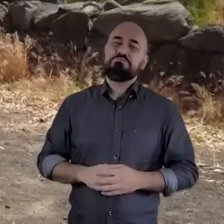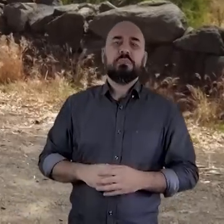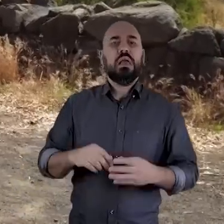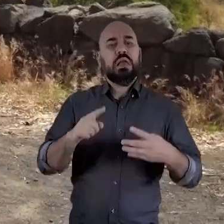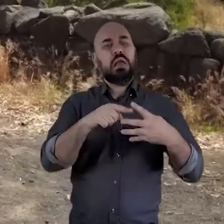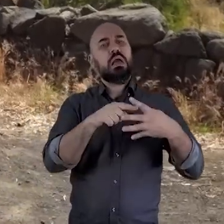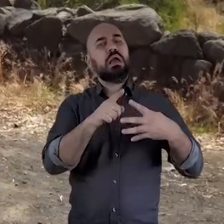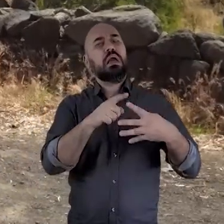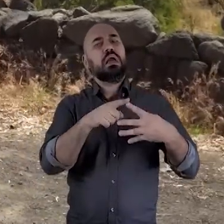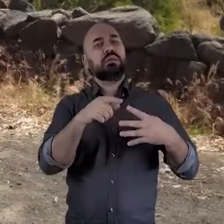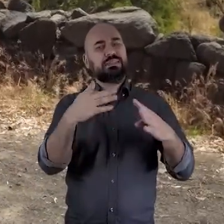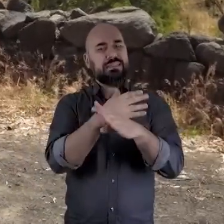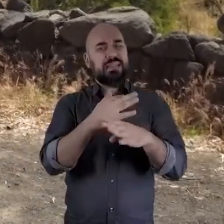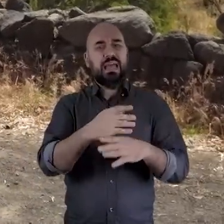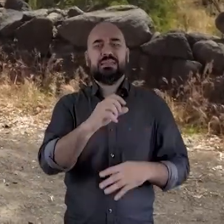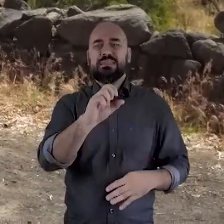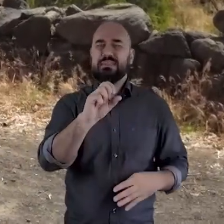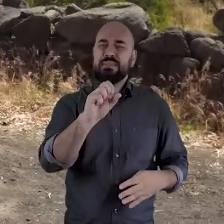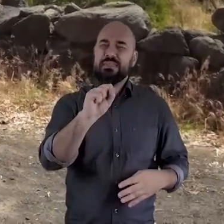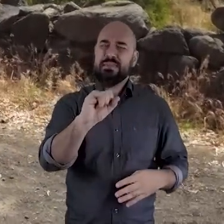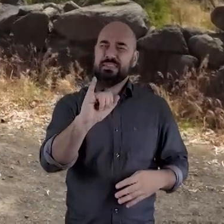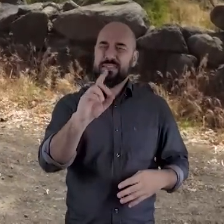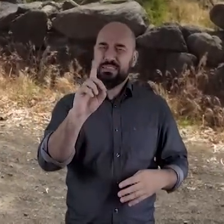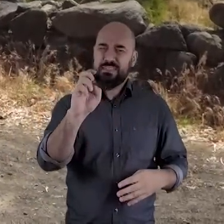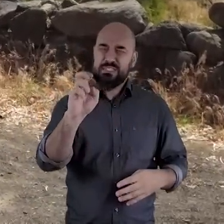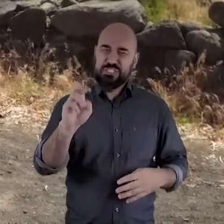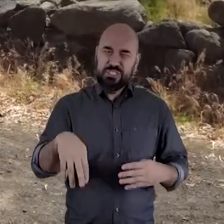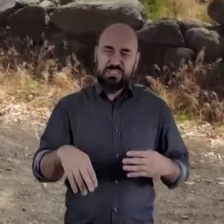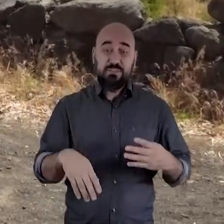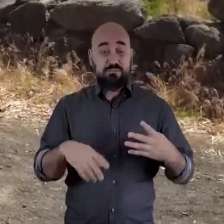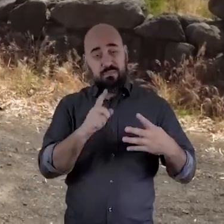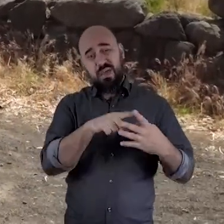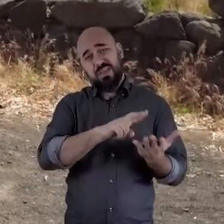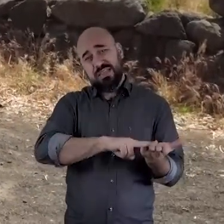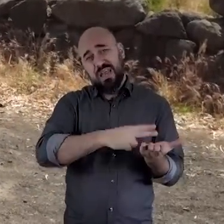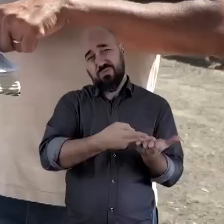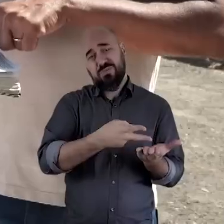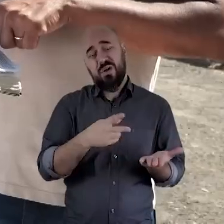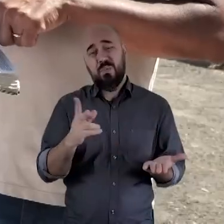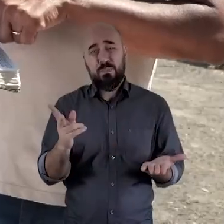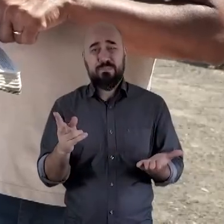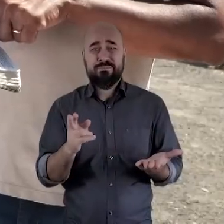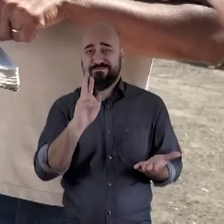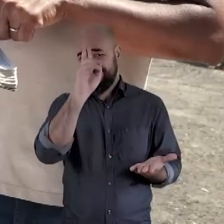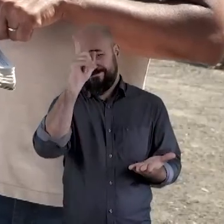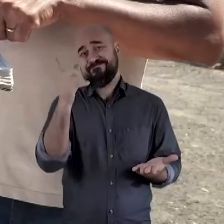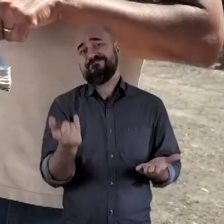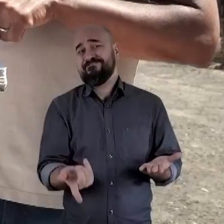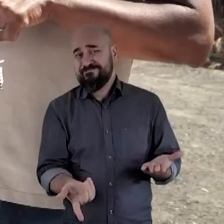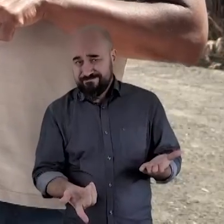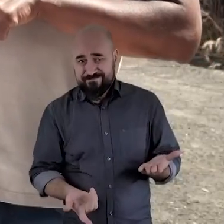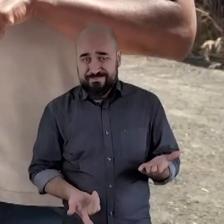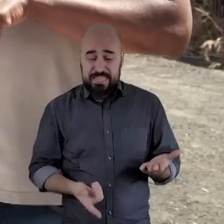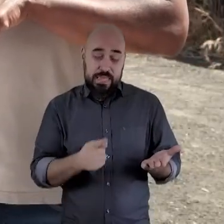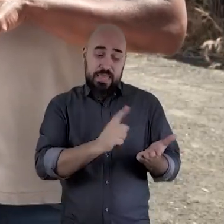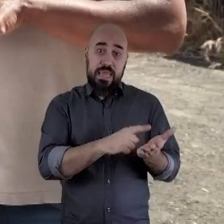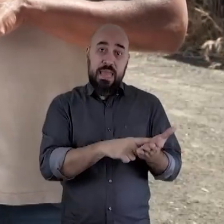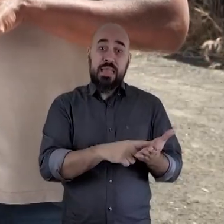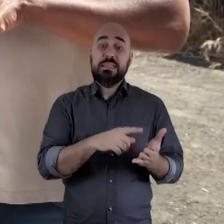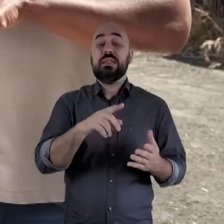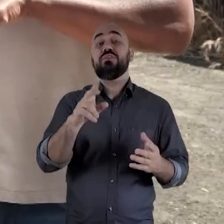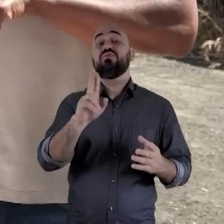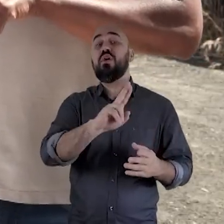um erro de tradução da Bíblia Almeida em português, porque Zidim, em hebraico, é o plural para